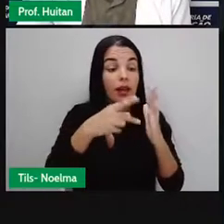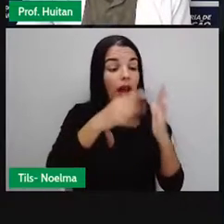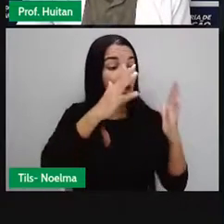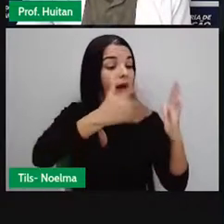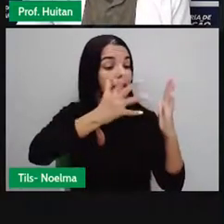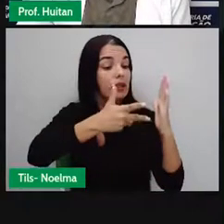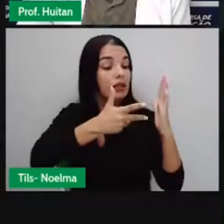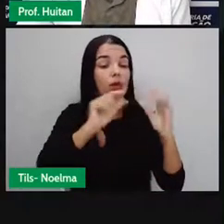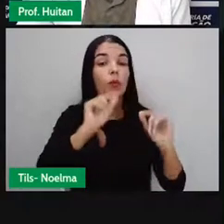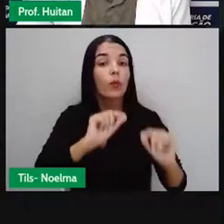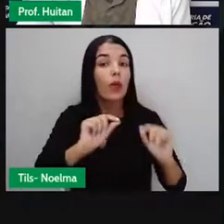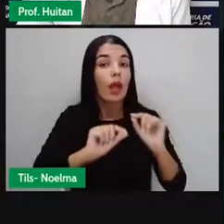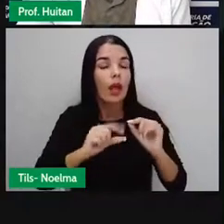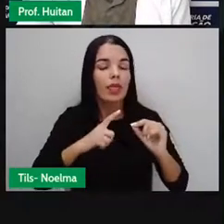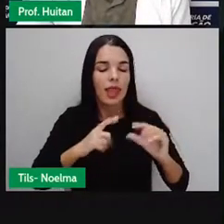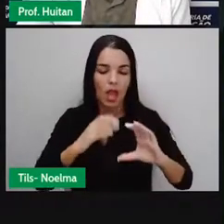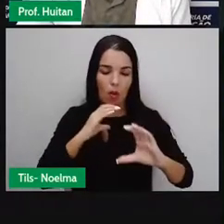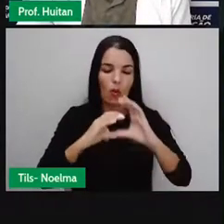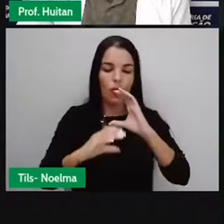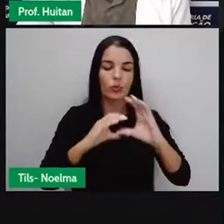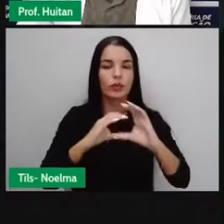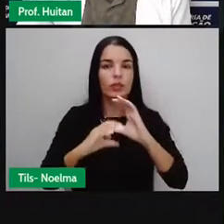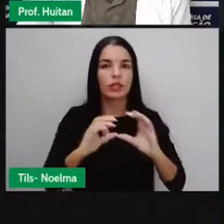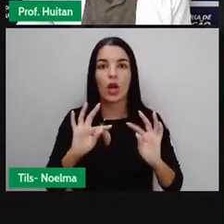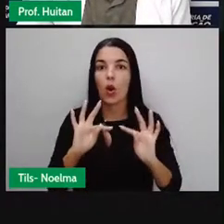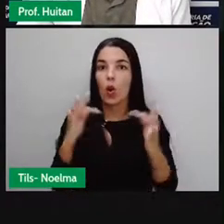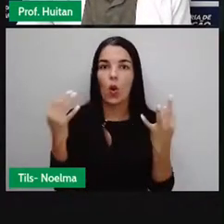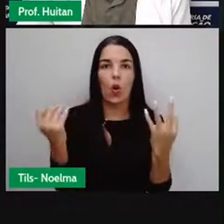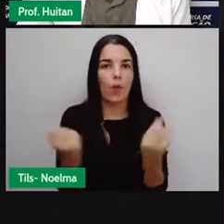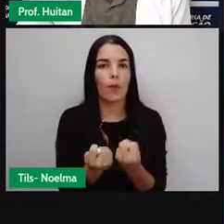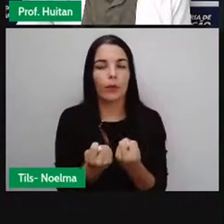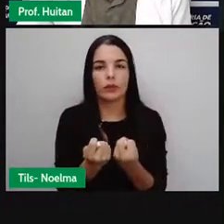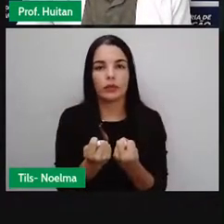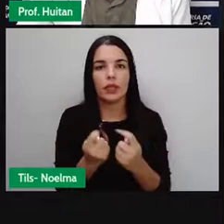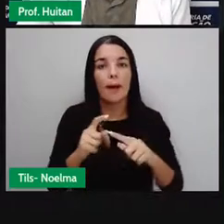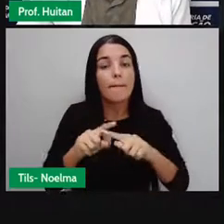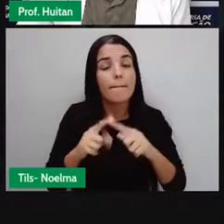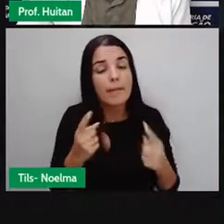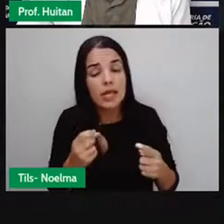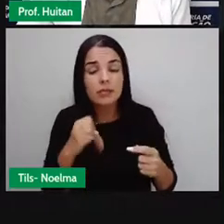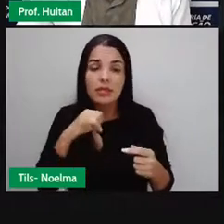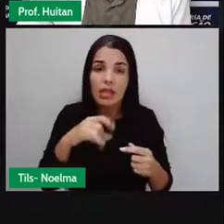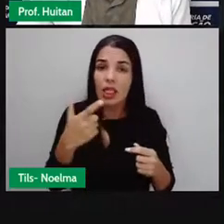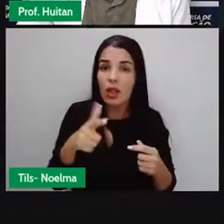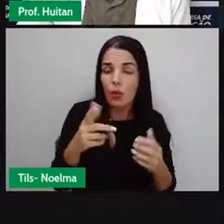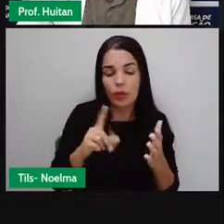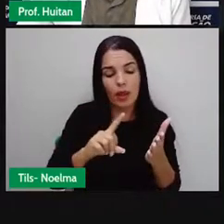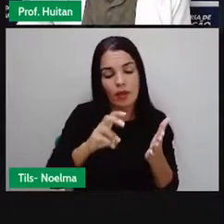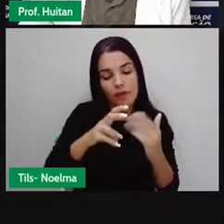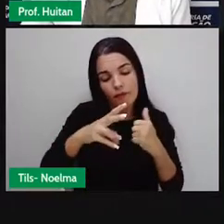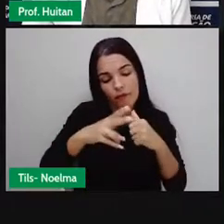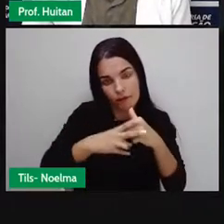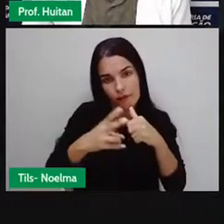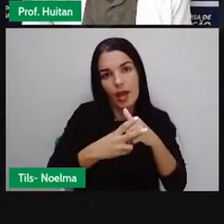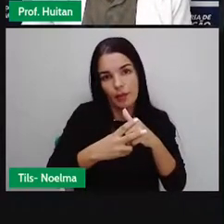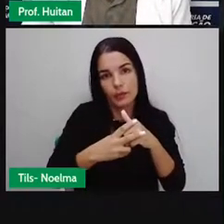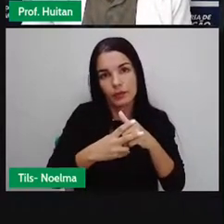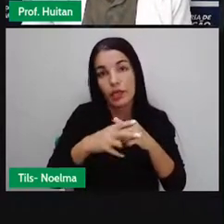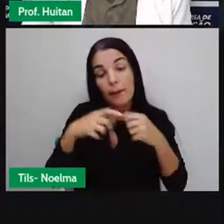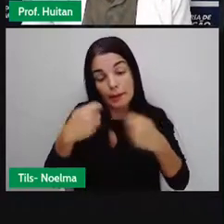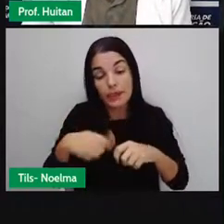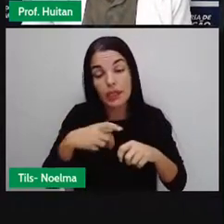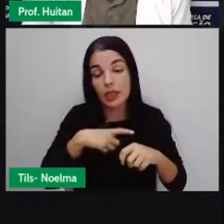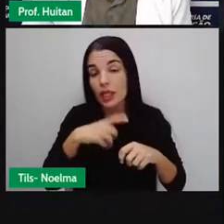frase? É o seu sentido completo. Mesmo que ela não apresente verbo, ela tem que ter